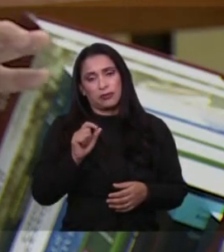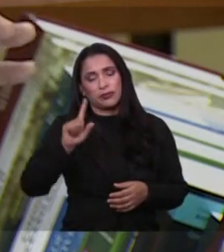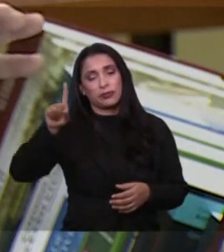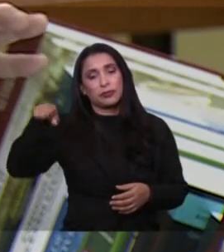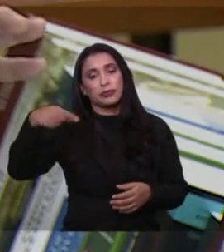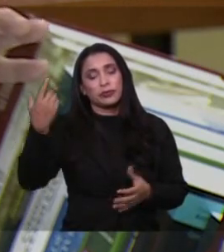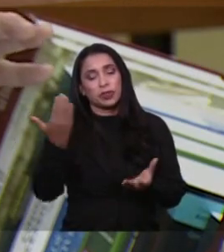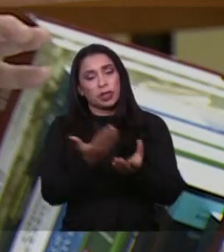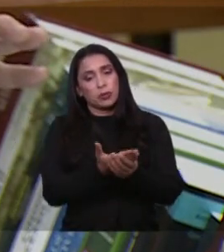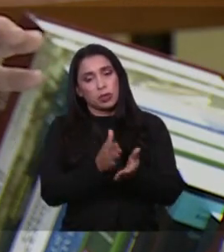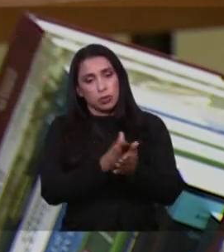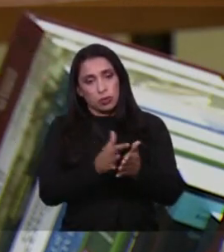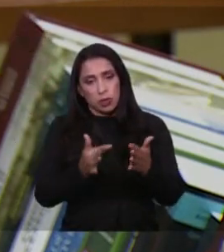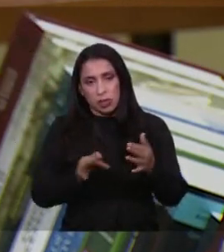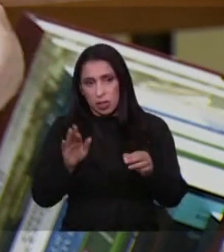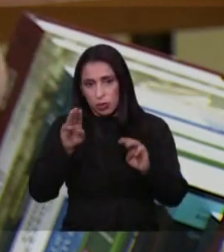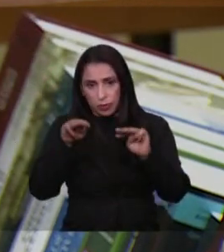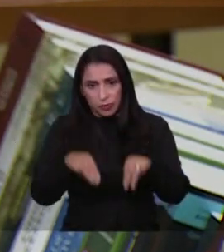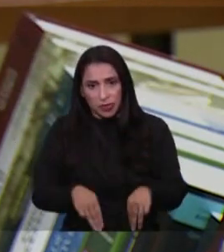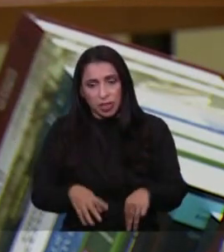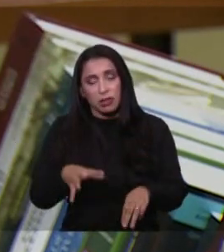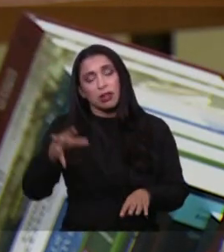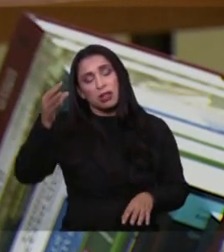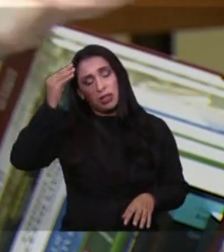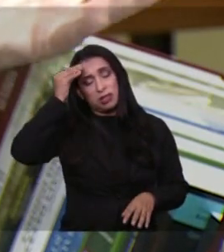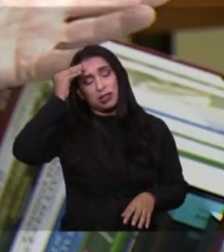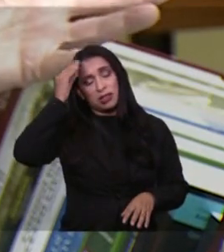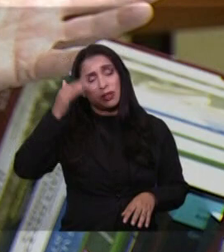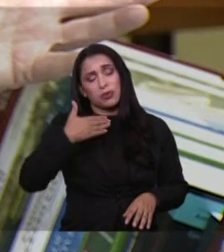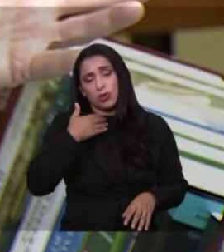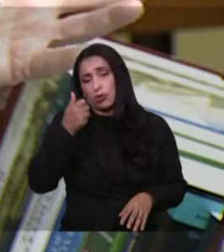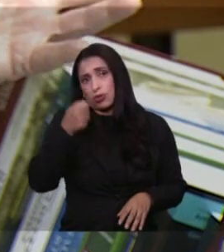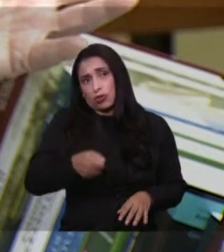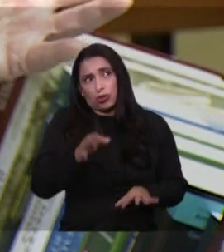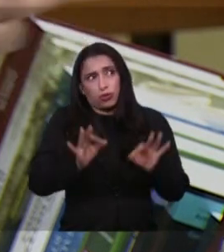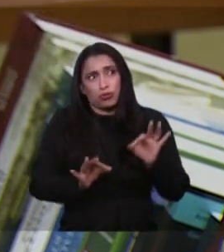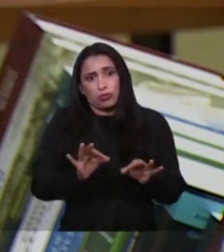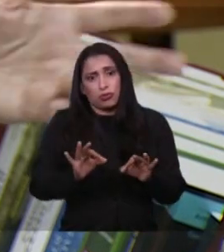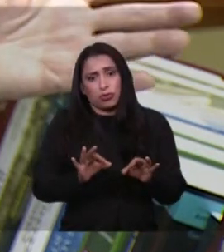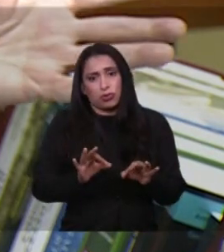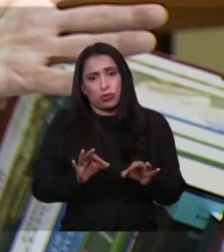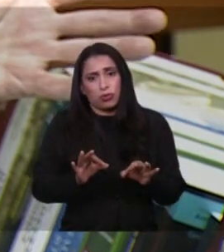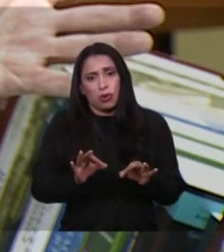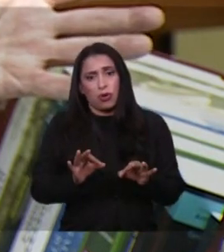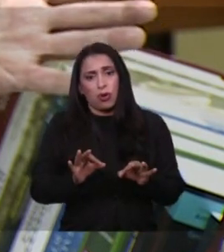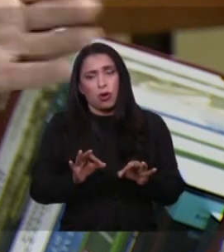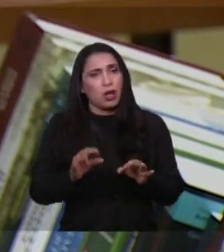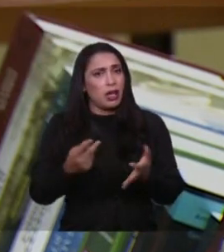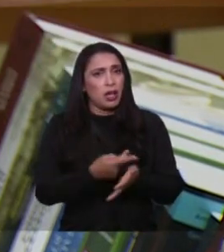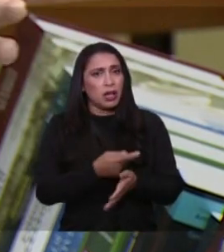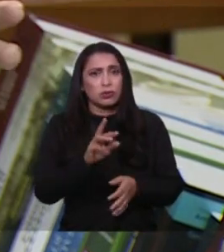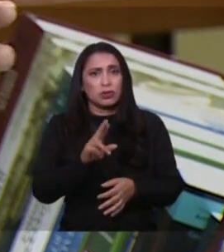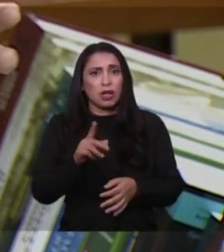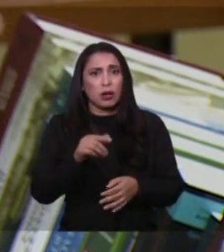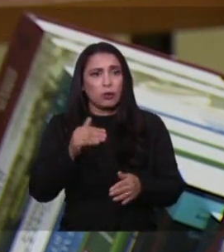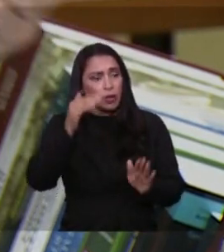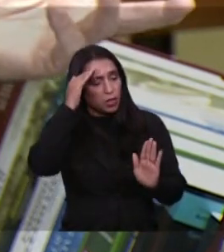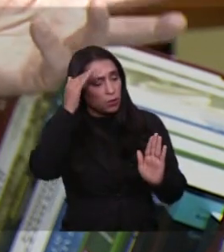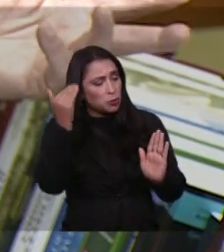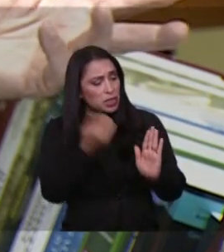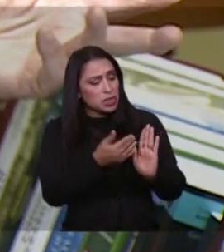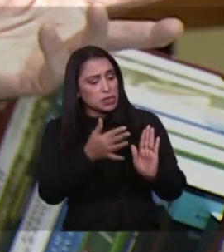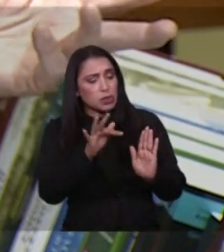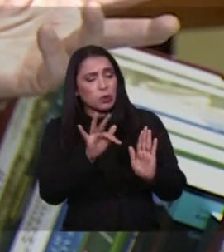depois que o processo transitou em julgado, nós entendemos que o juízo julgar errado. É julgar de acordo com a tese